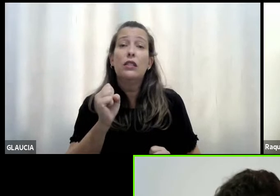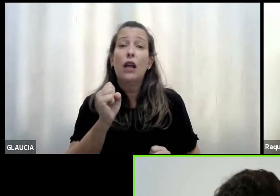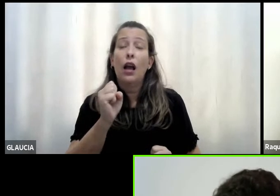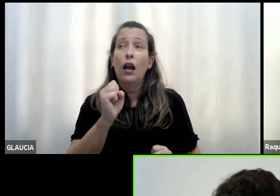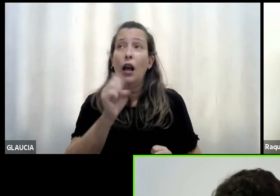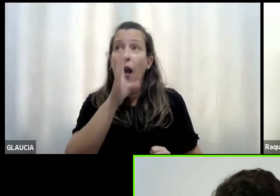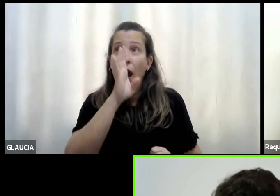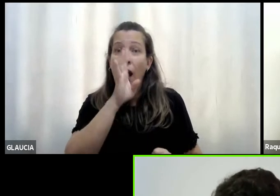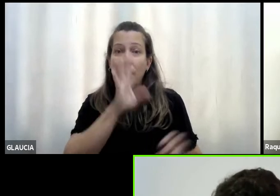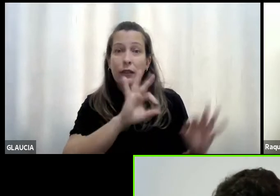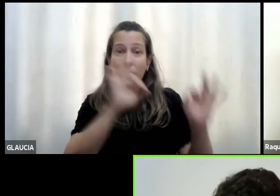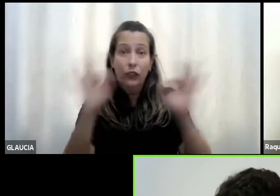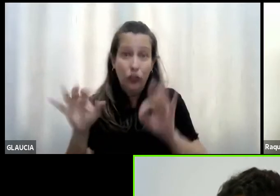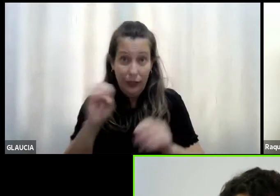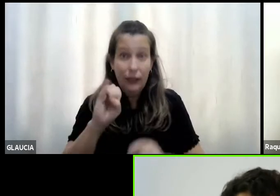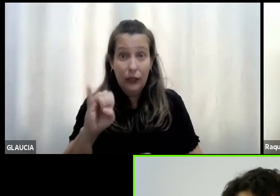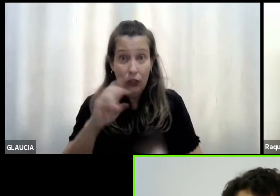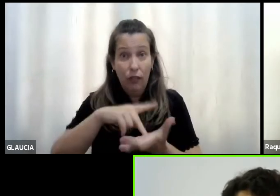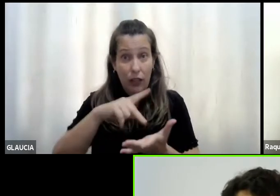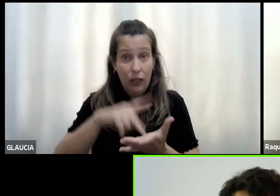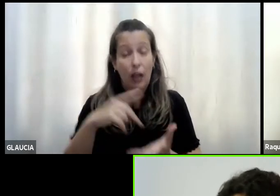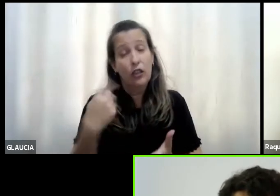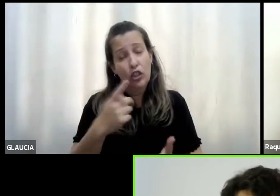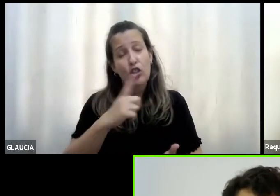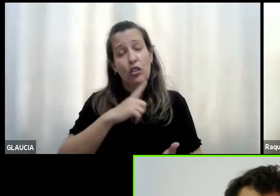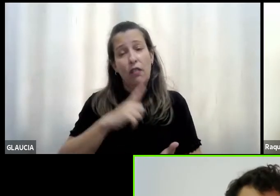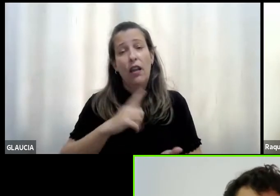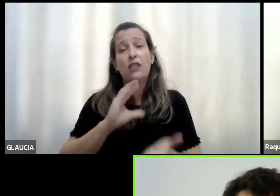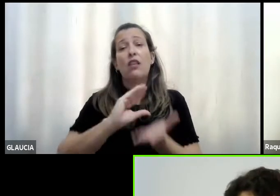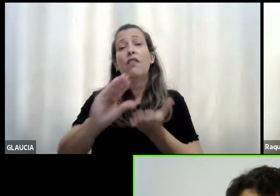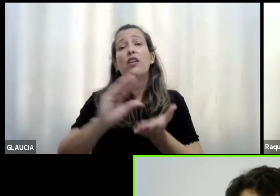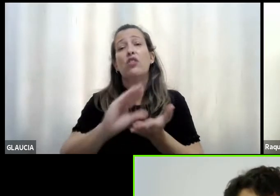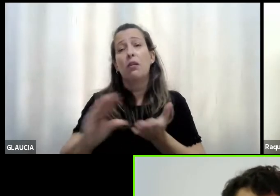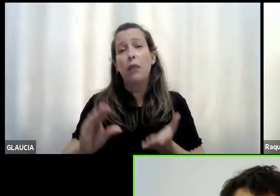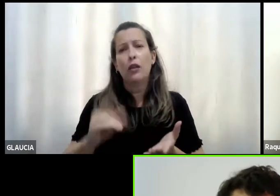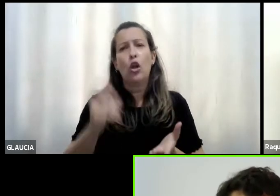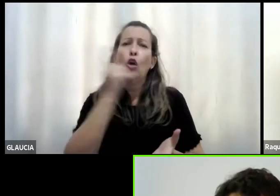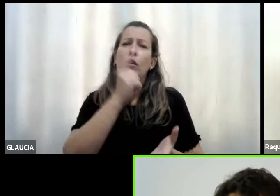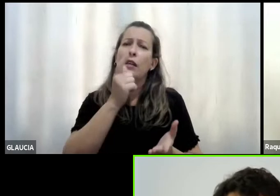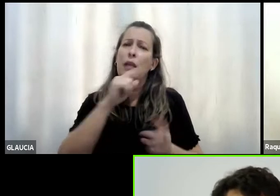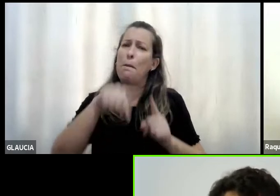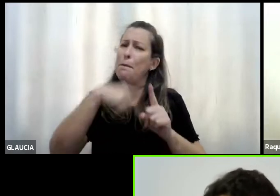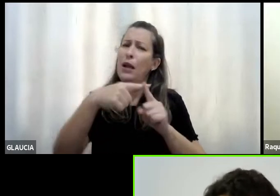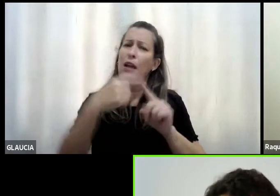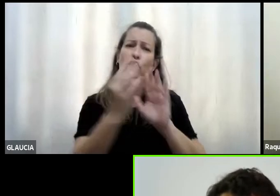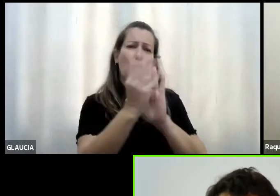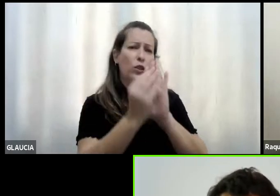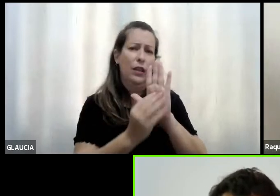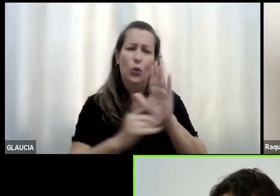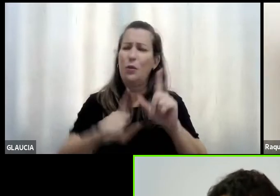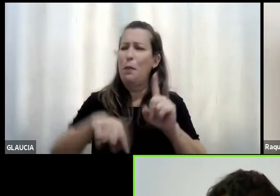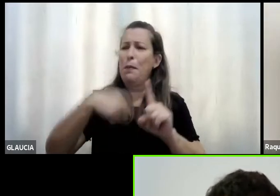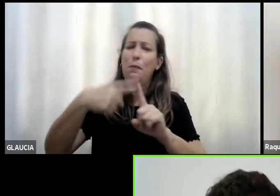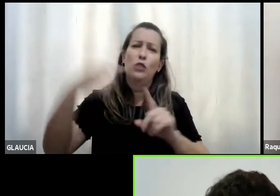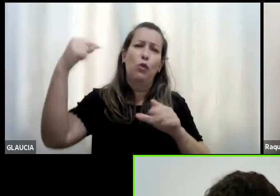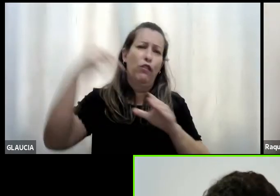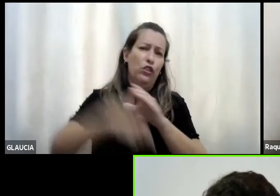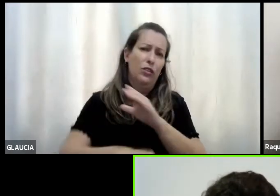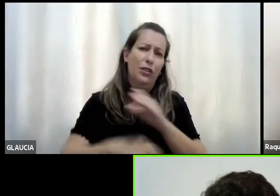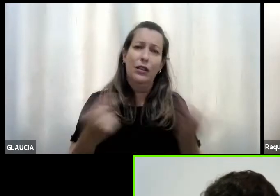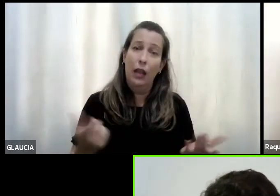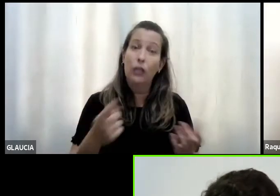tivesse, de fato, os investimentos necessários para produzir mais conteúdo, com mais profundidade, e com isso poder reverter um pouco dessa